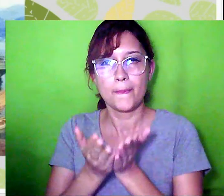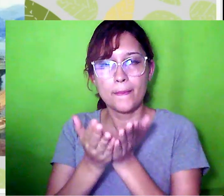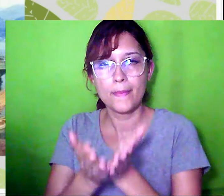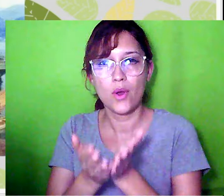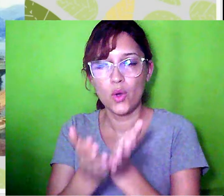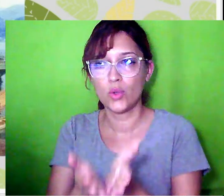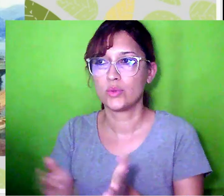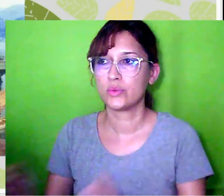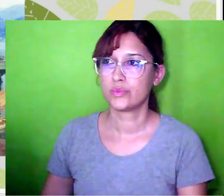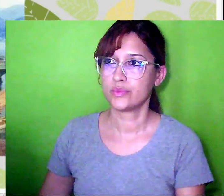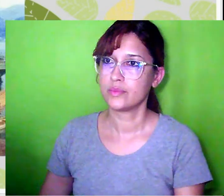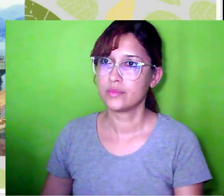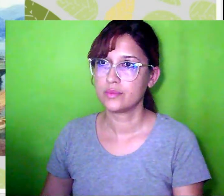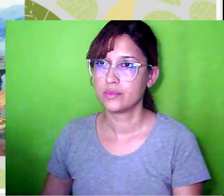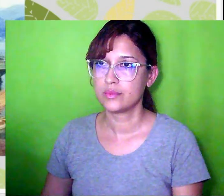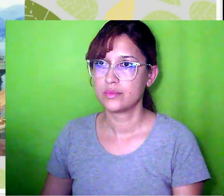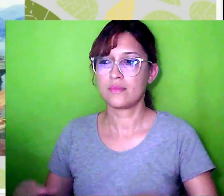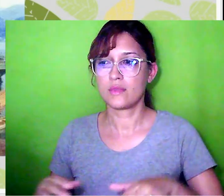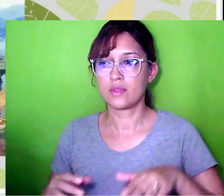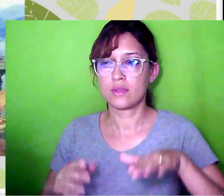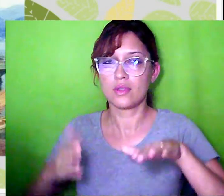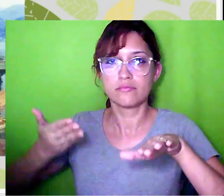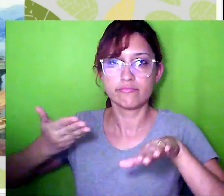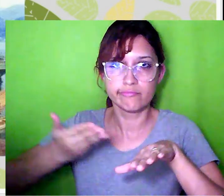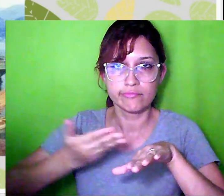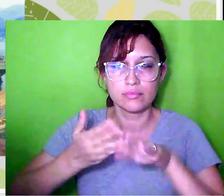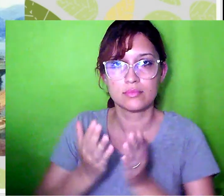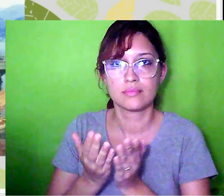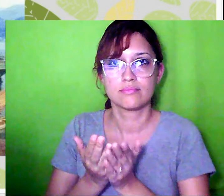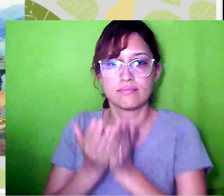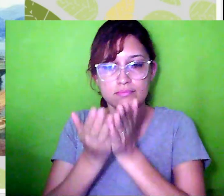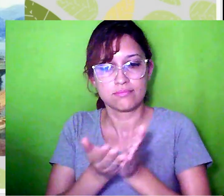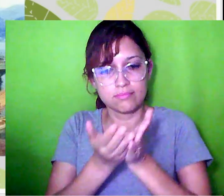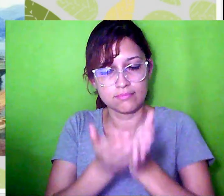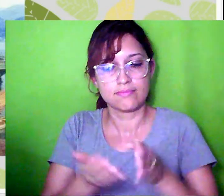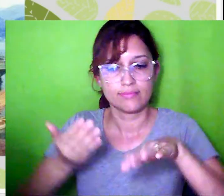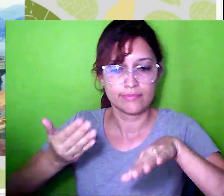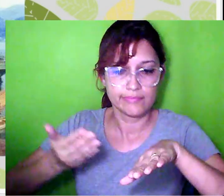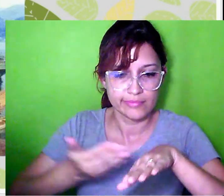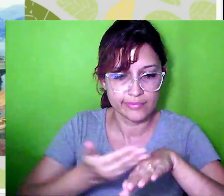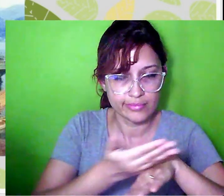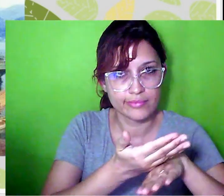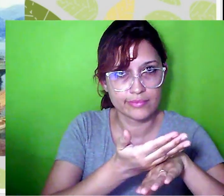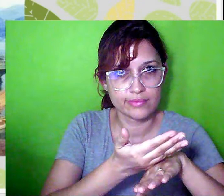Uma delas foi a abertura dos portos.